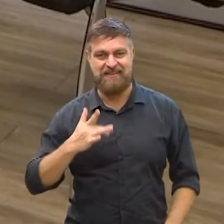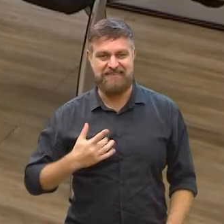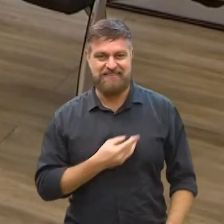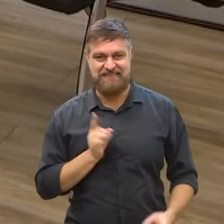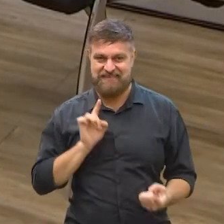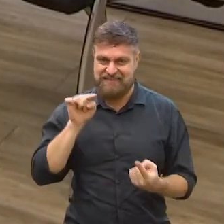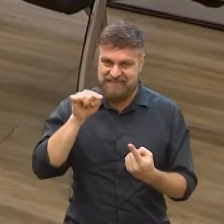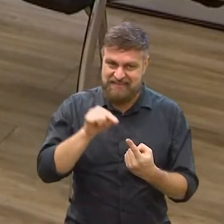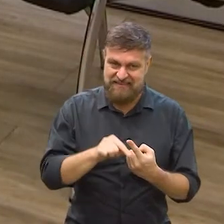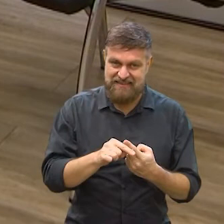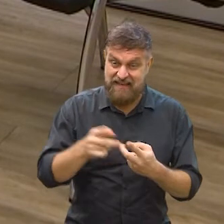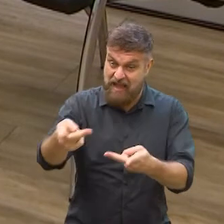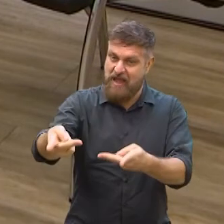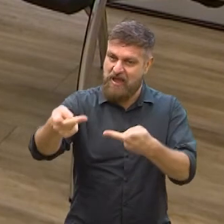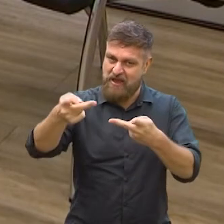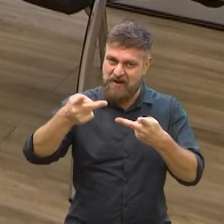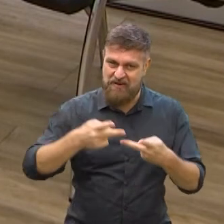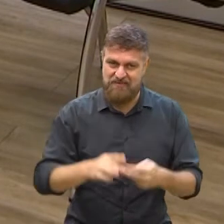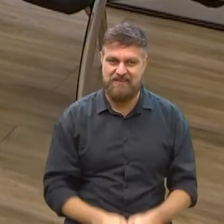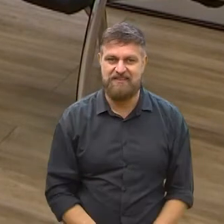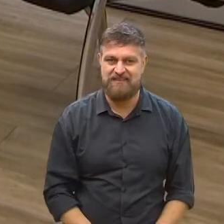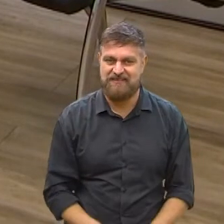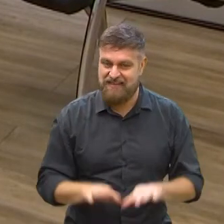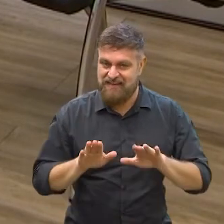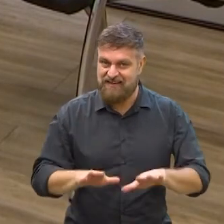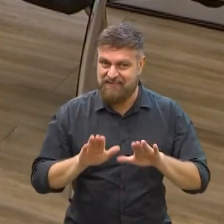Vida e convidando você para que